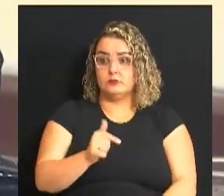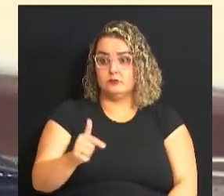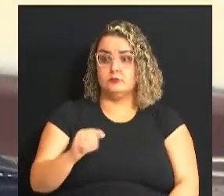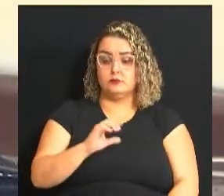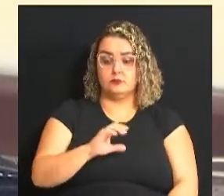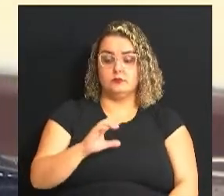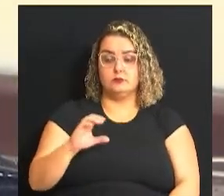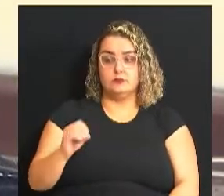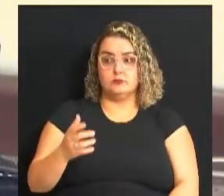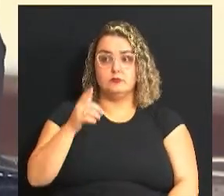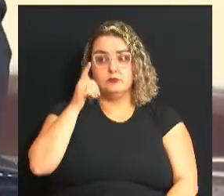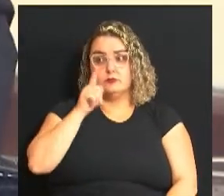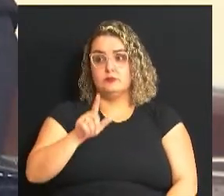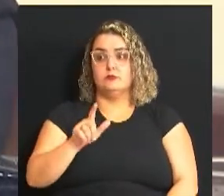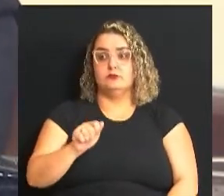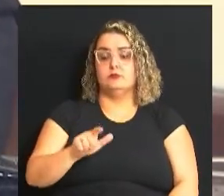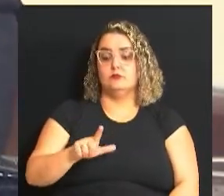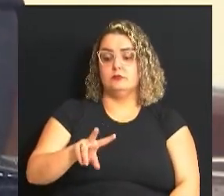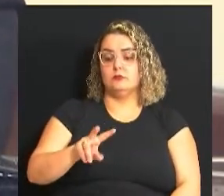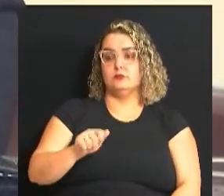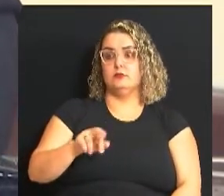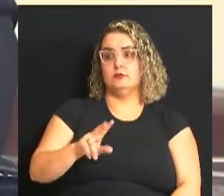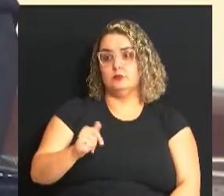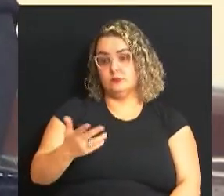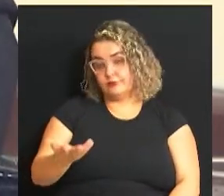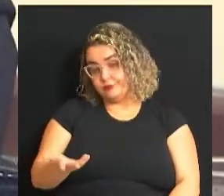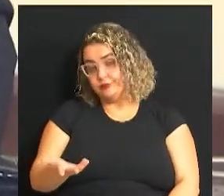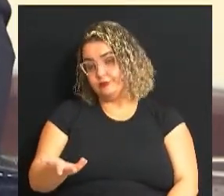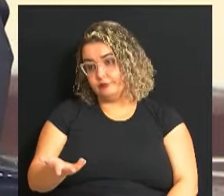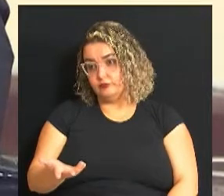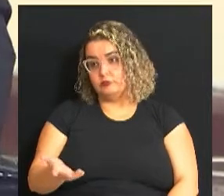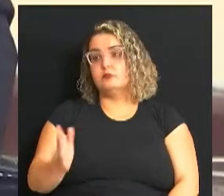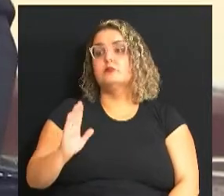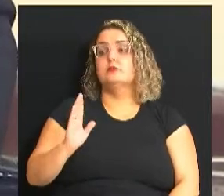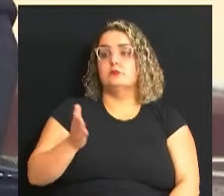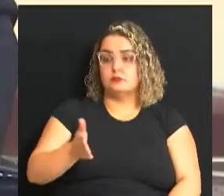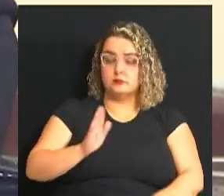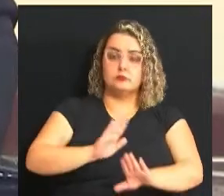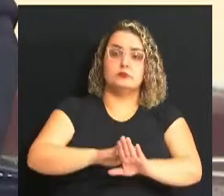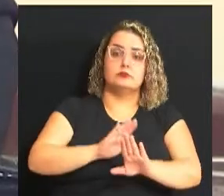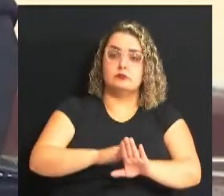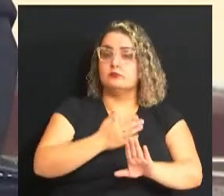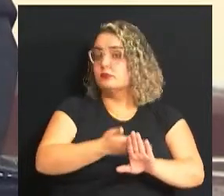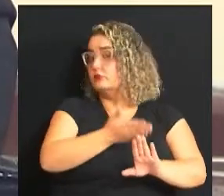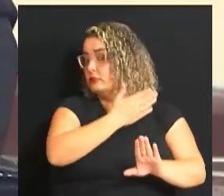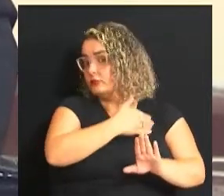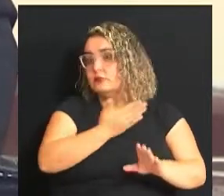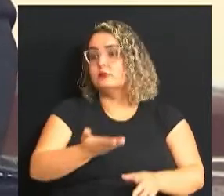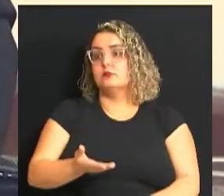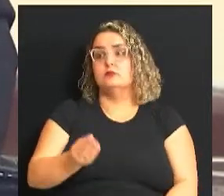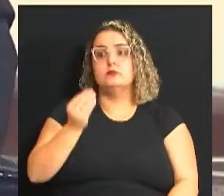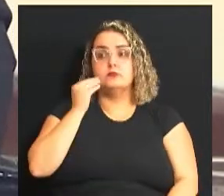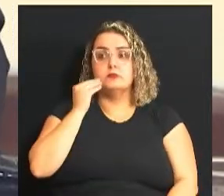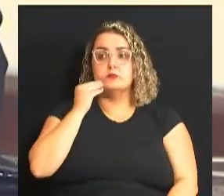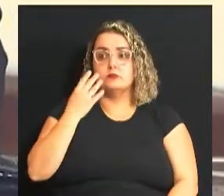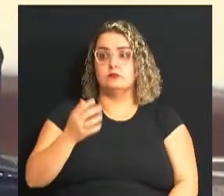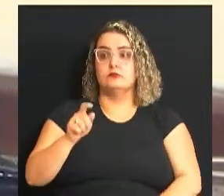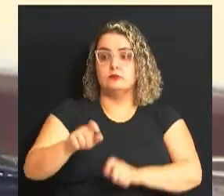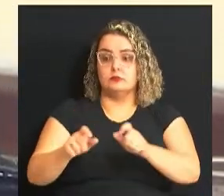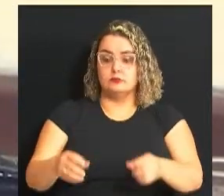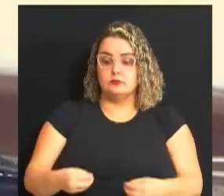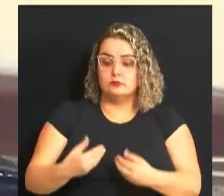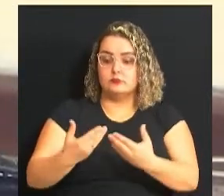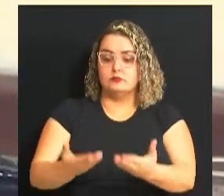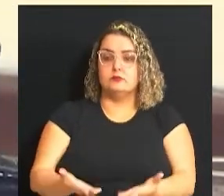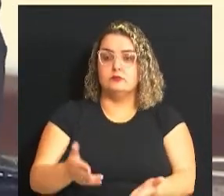vezes não conseguiam tirar o alvará por causa disso, mas já estava em funcionamento. Então, é tentar trazer esse pessoal para a legalidade,